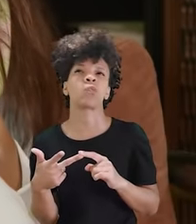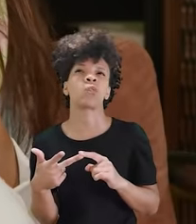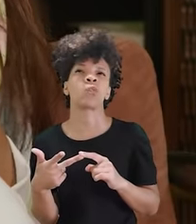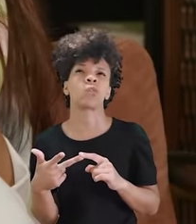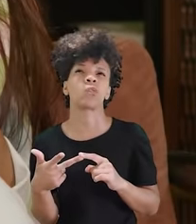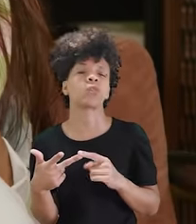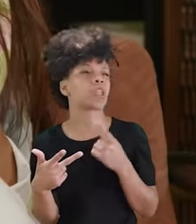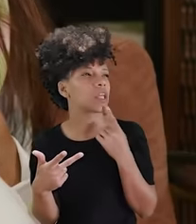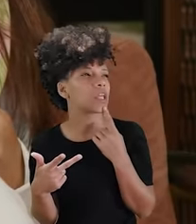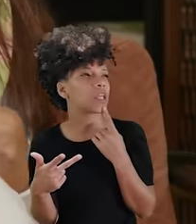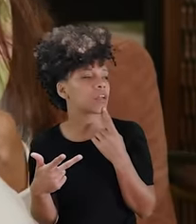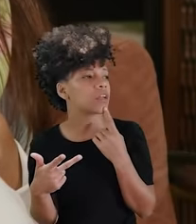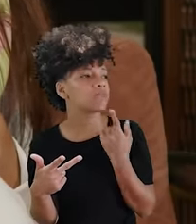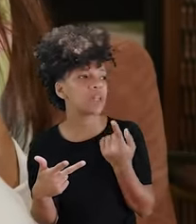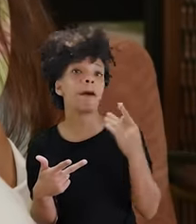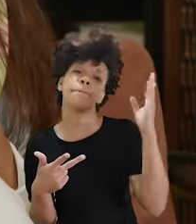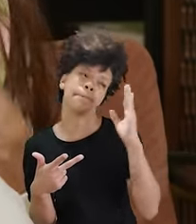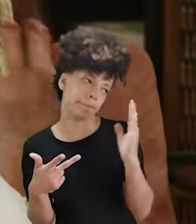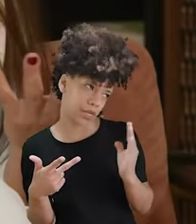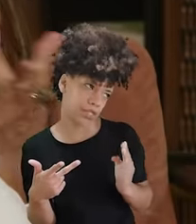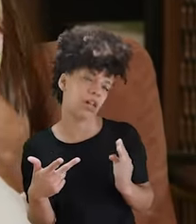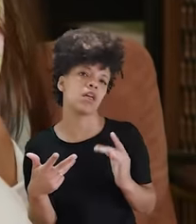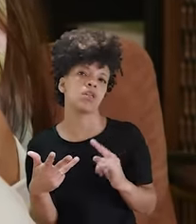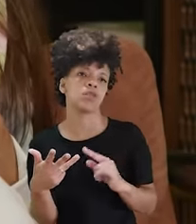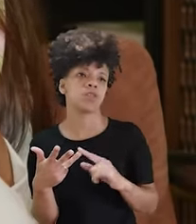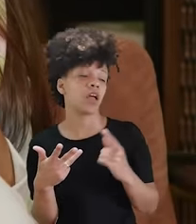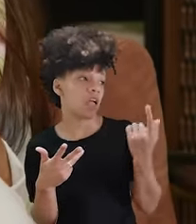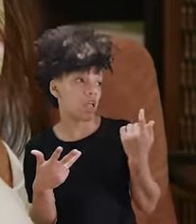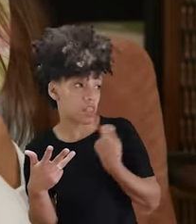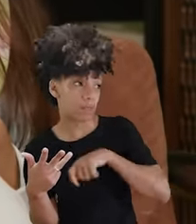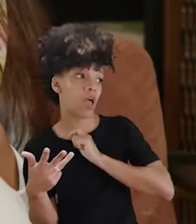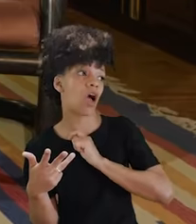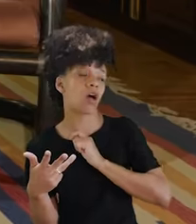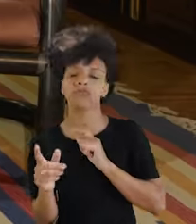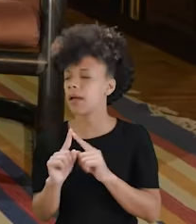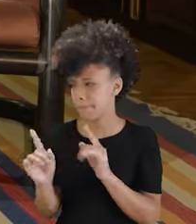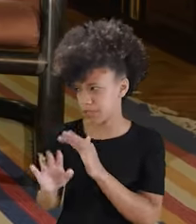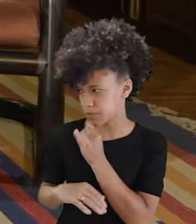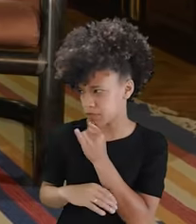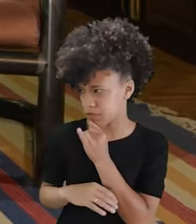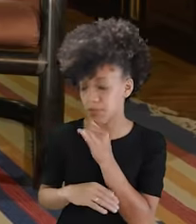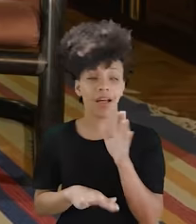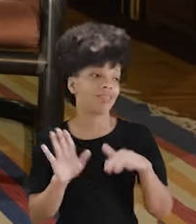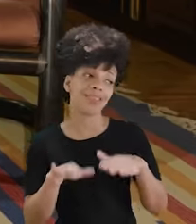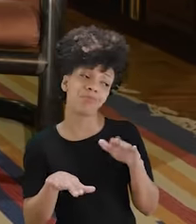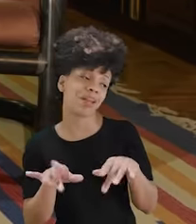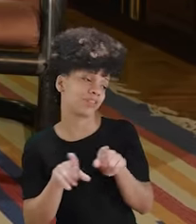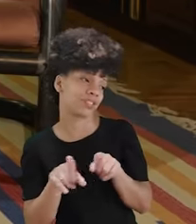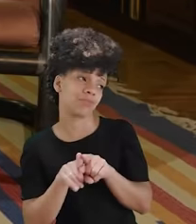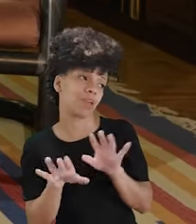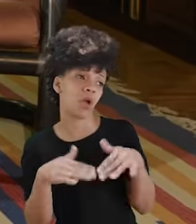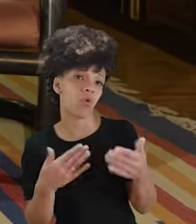também envolvidos são brasileiros espanhóis e aí fica aí foi